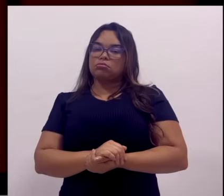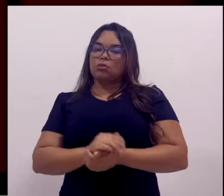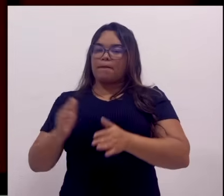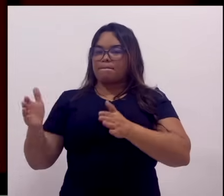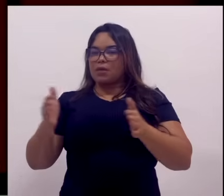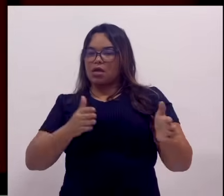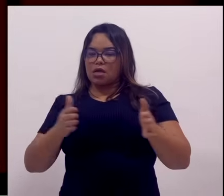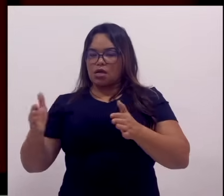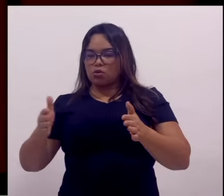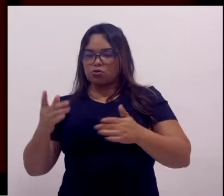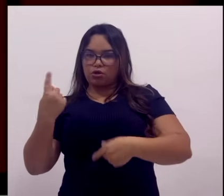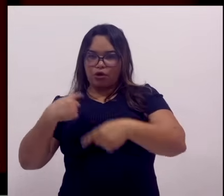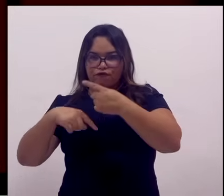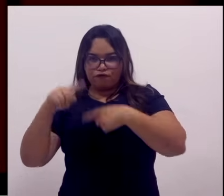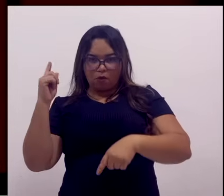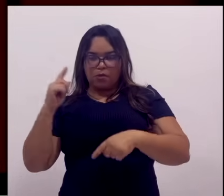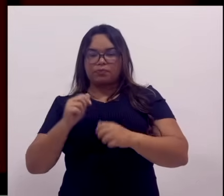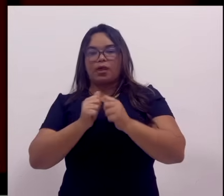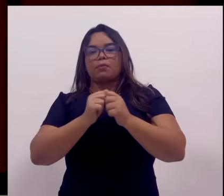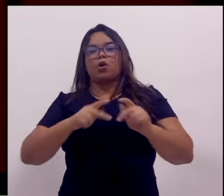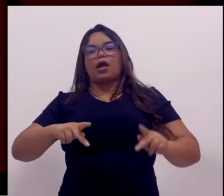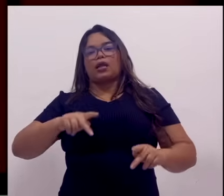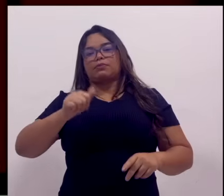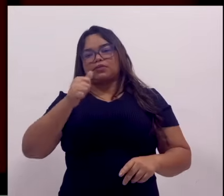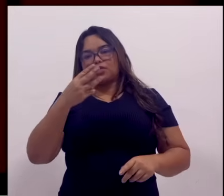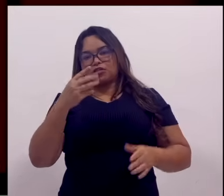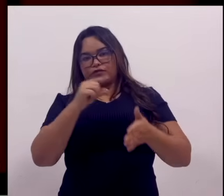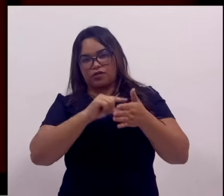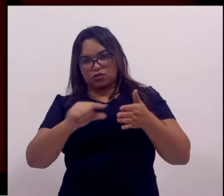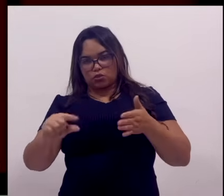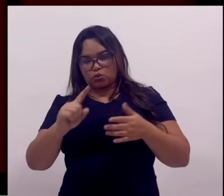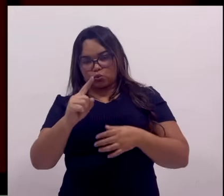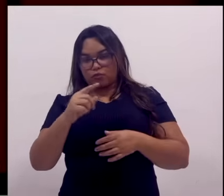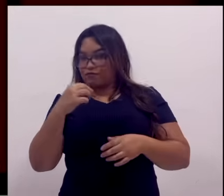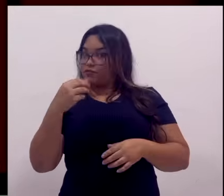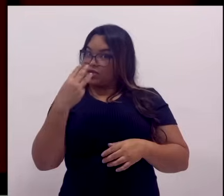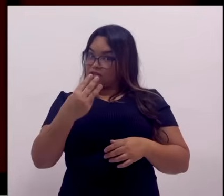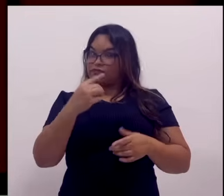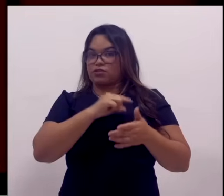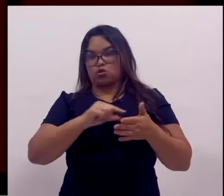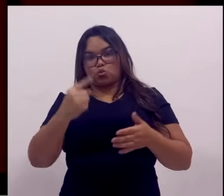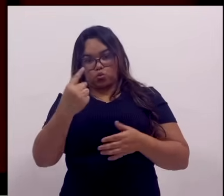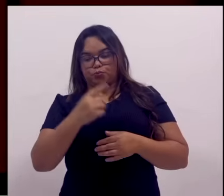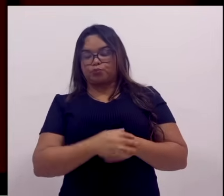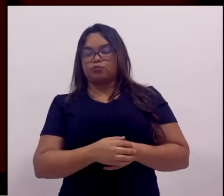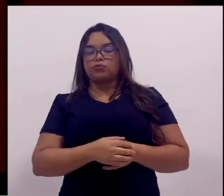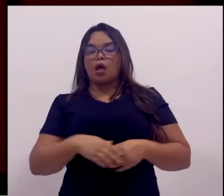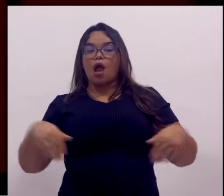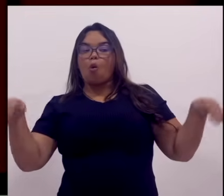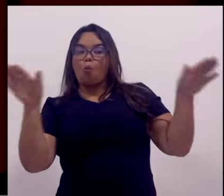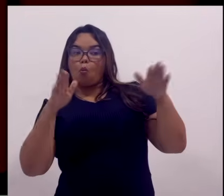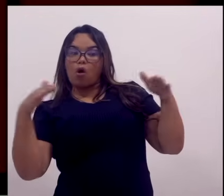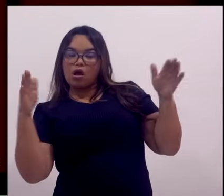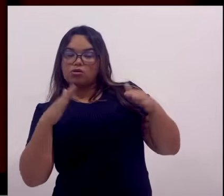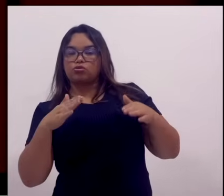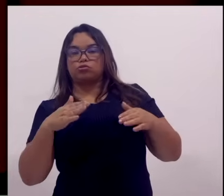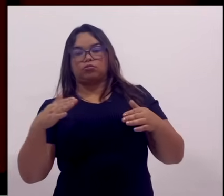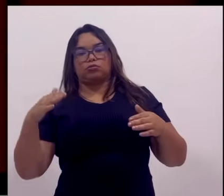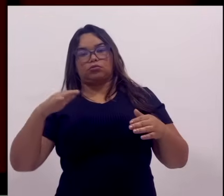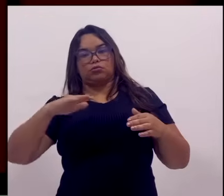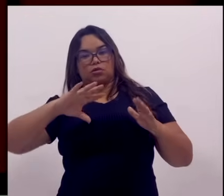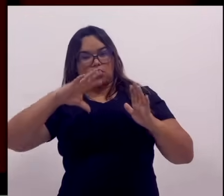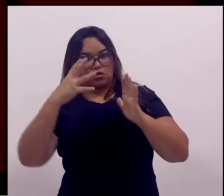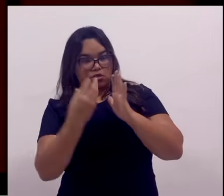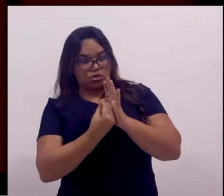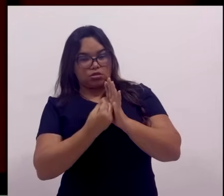Leiamos acerca desse período de reforma. Apocalipse 3, versículo 1. E ao anjo da igreja de Sardes